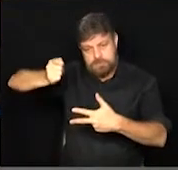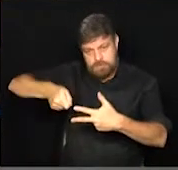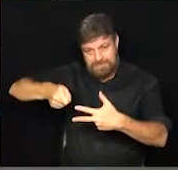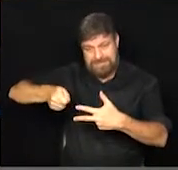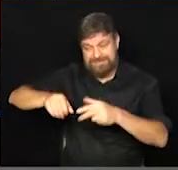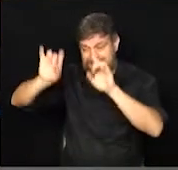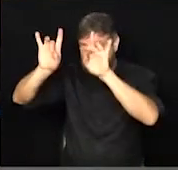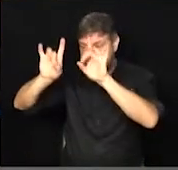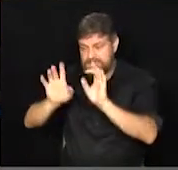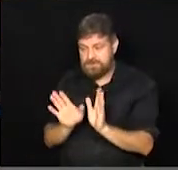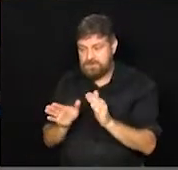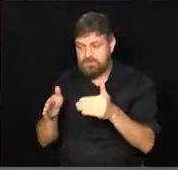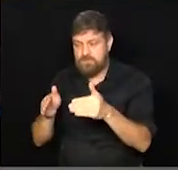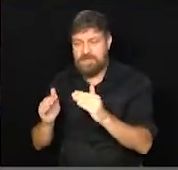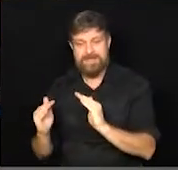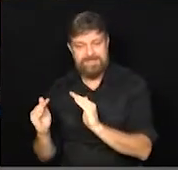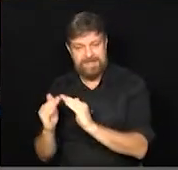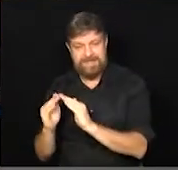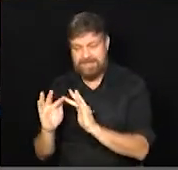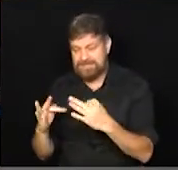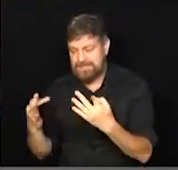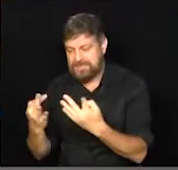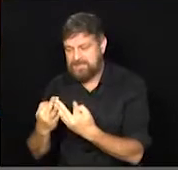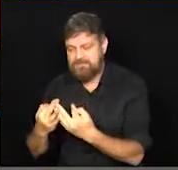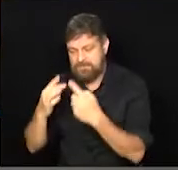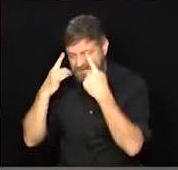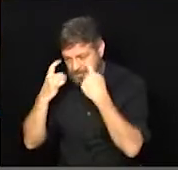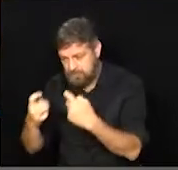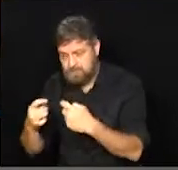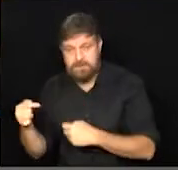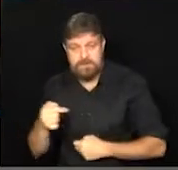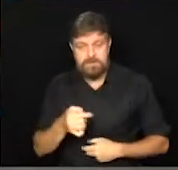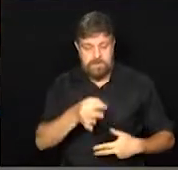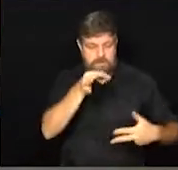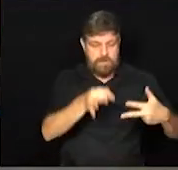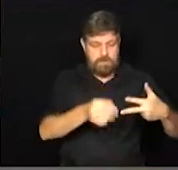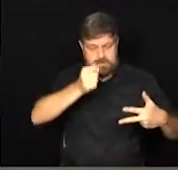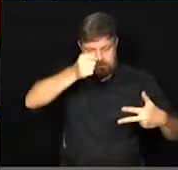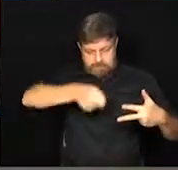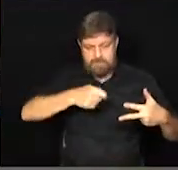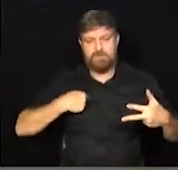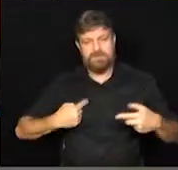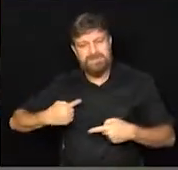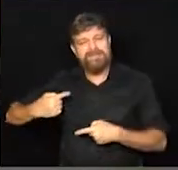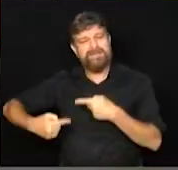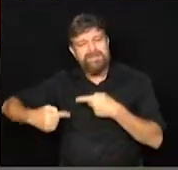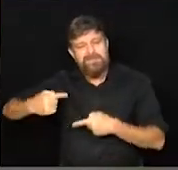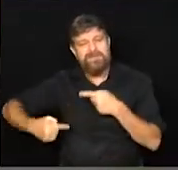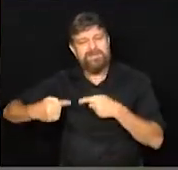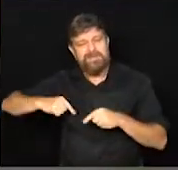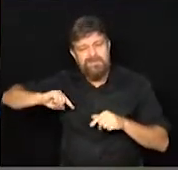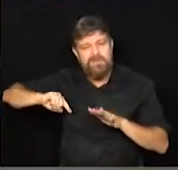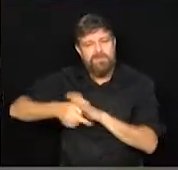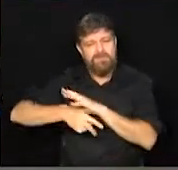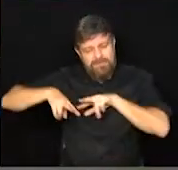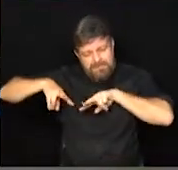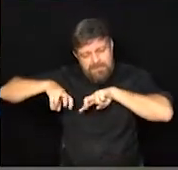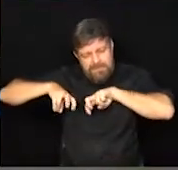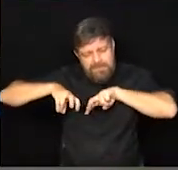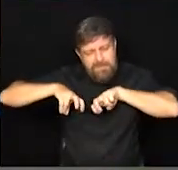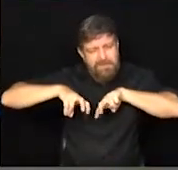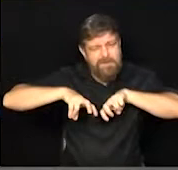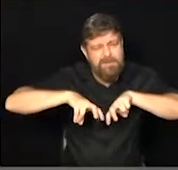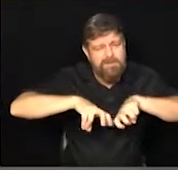violência doméstica e familiar. O juizado especializado, e nós debatemos aqui profundamente esse tema